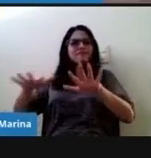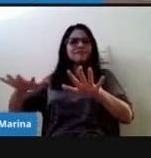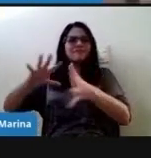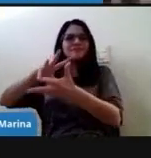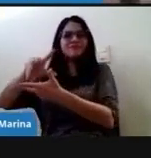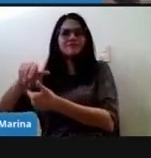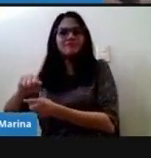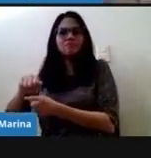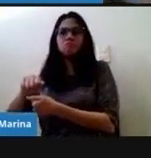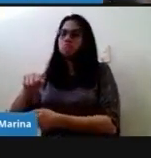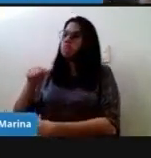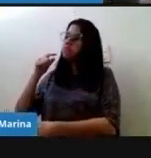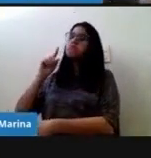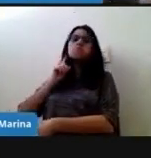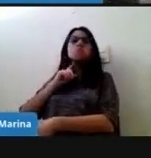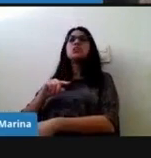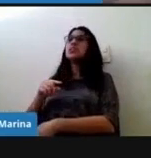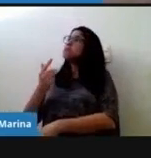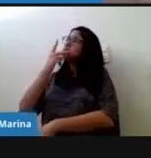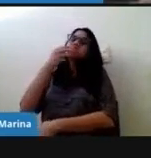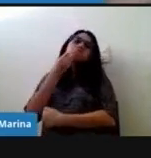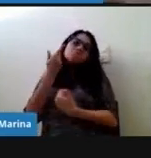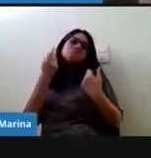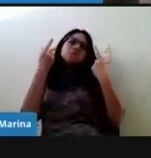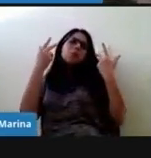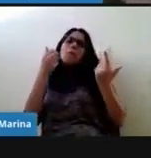apresentação, mas que era aparentemente controlada.